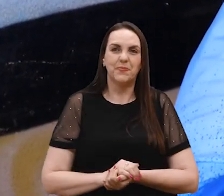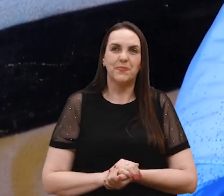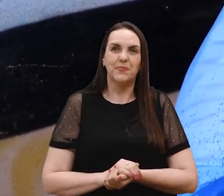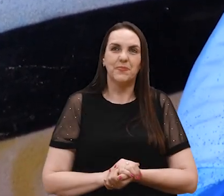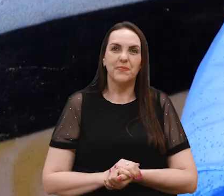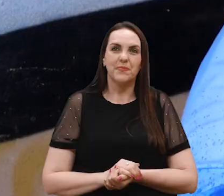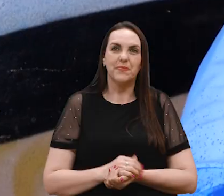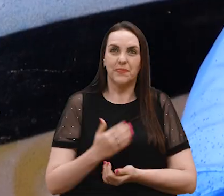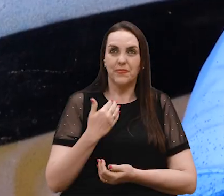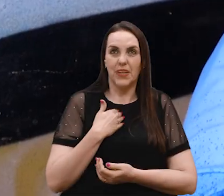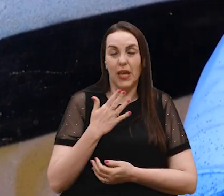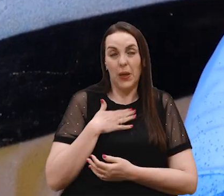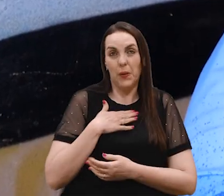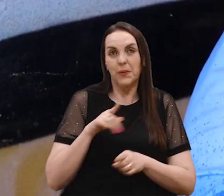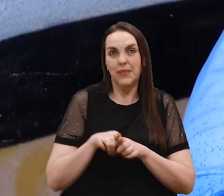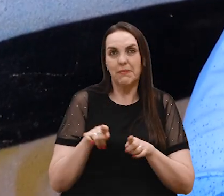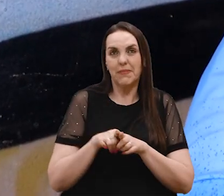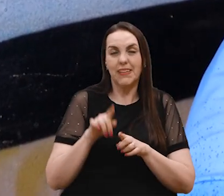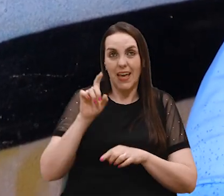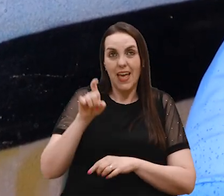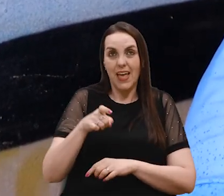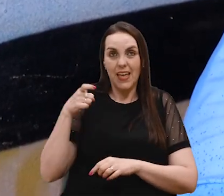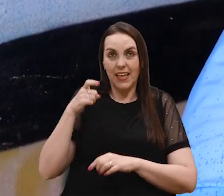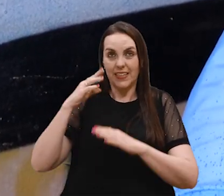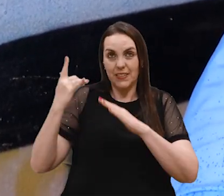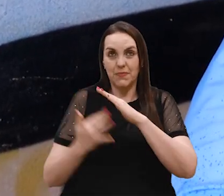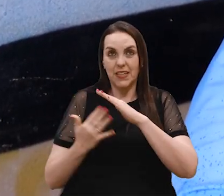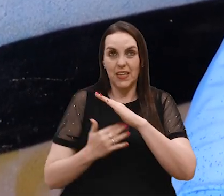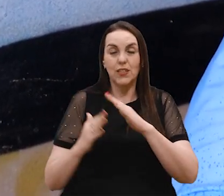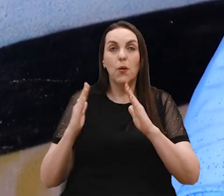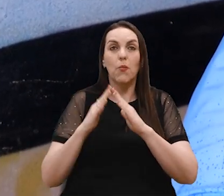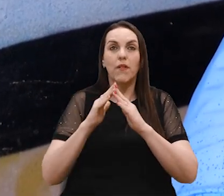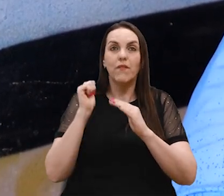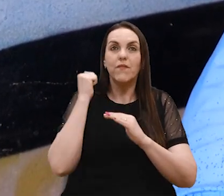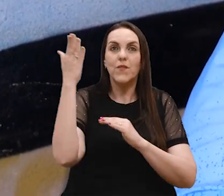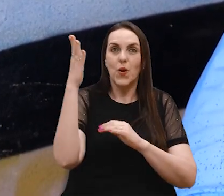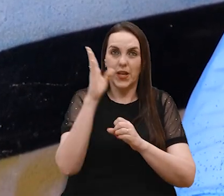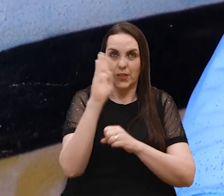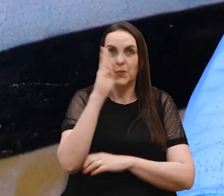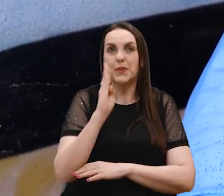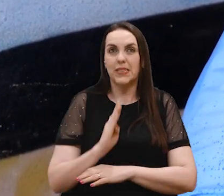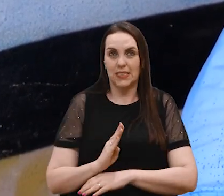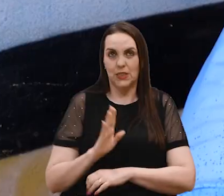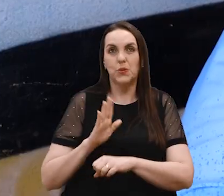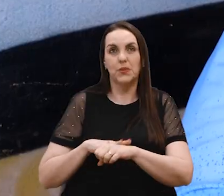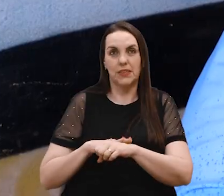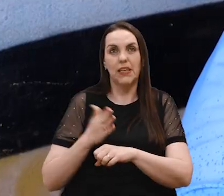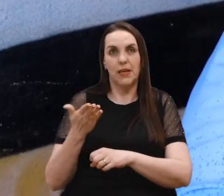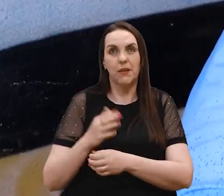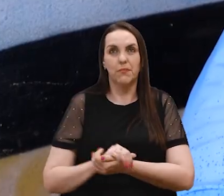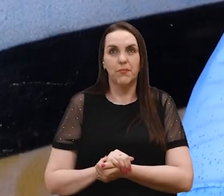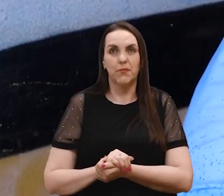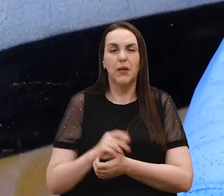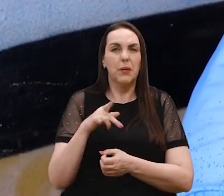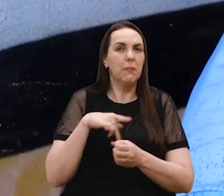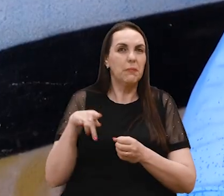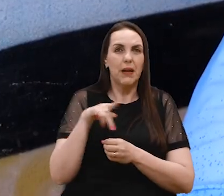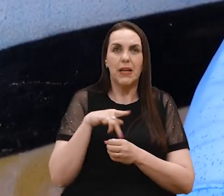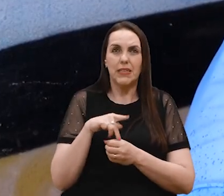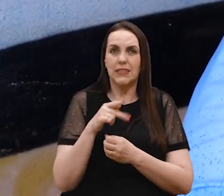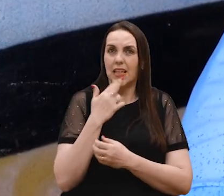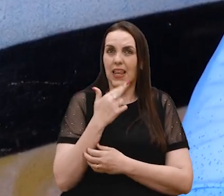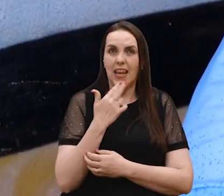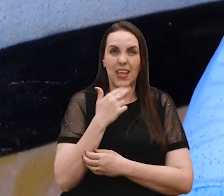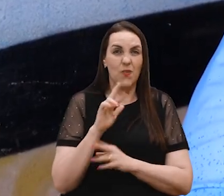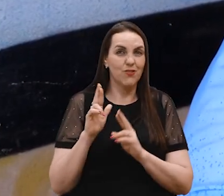Mas eu também, como ex-imigrante, né, também morei fora do Brasil por um tempo, em um país onde tem